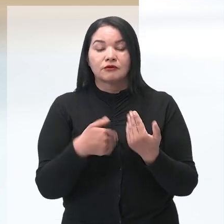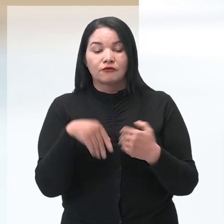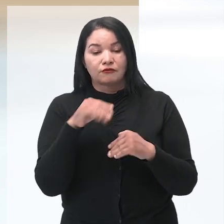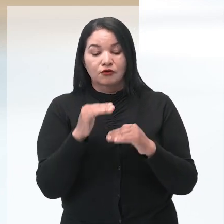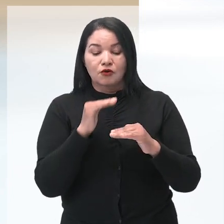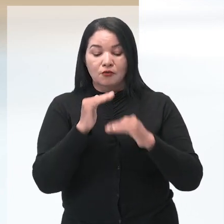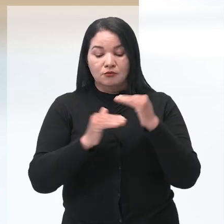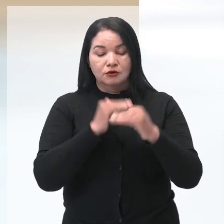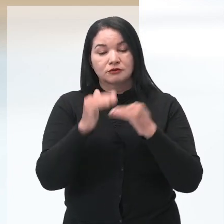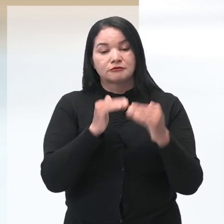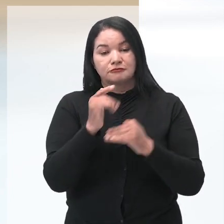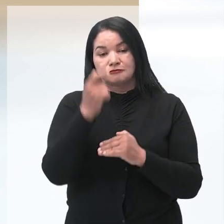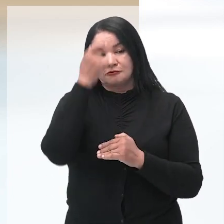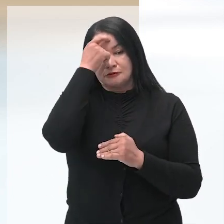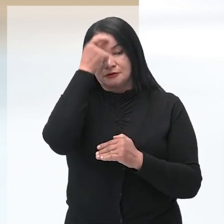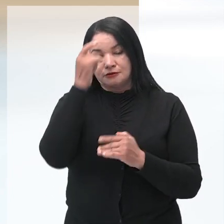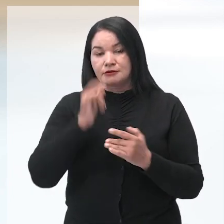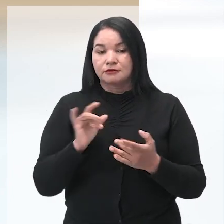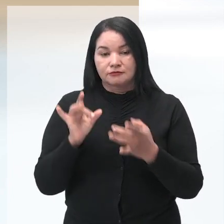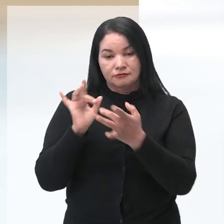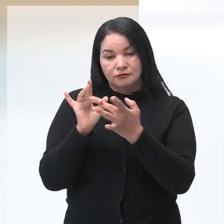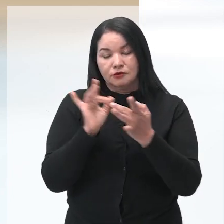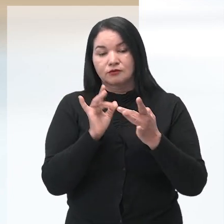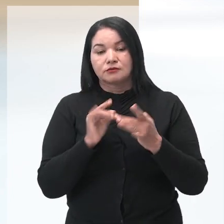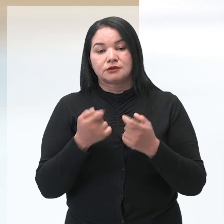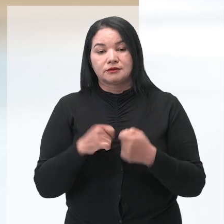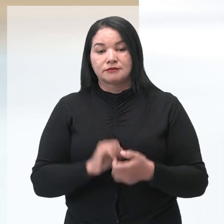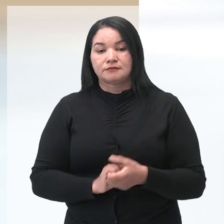de conscientização.